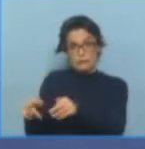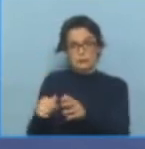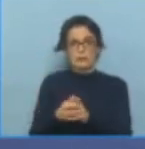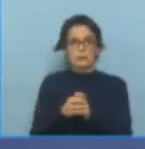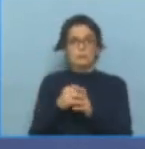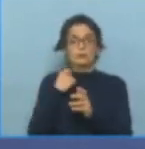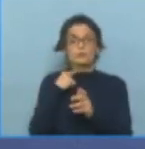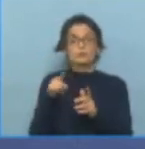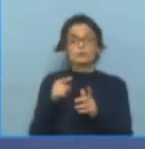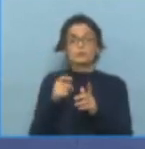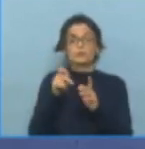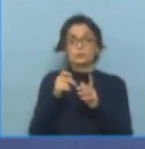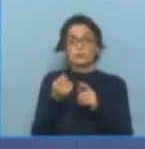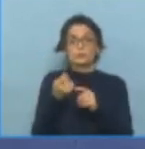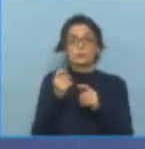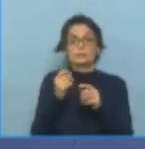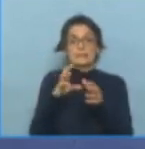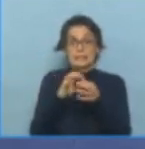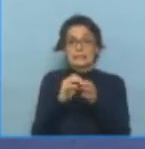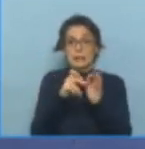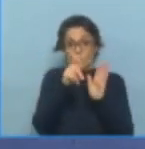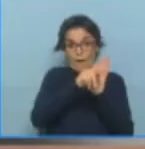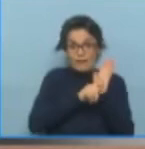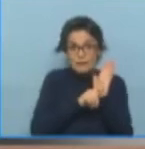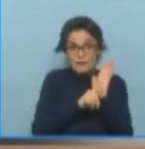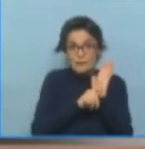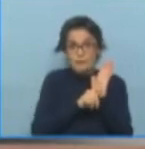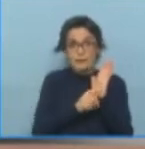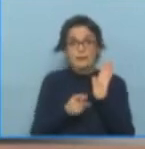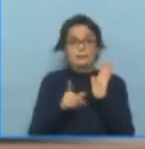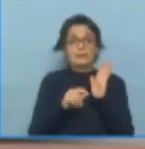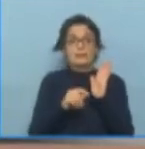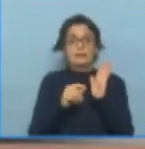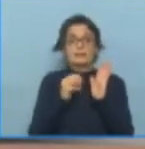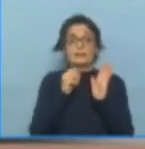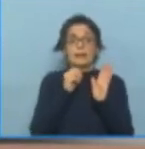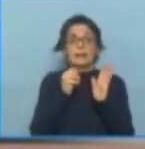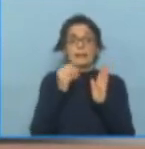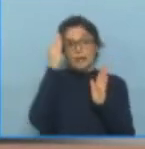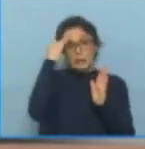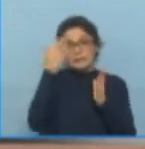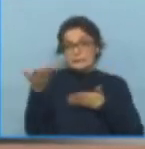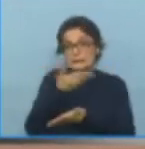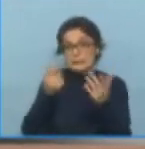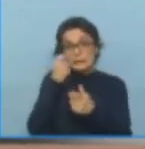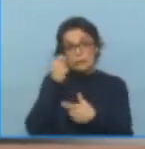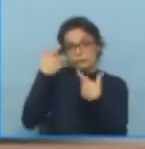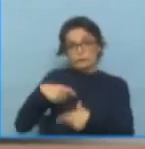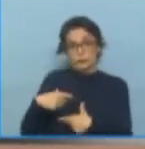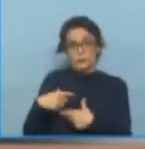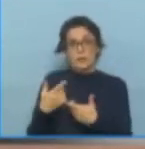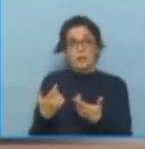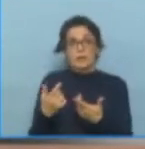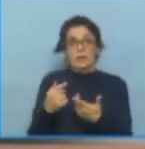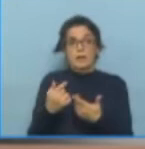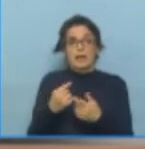de comunicação. Porque muitas vezes, como é possível para mim, eu muitas vezes acho inútil estar, ou posso achar inútil estar à beira